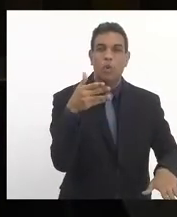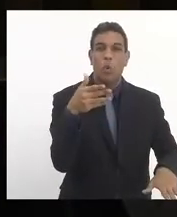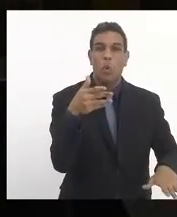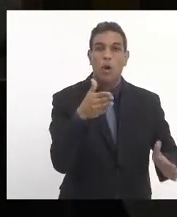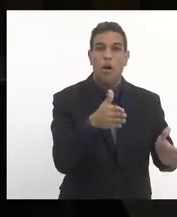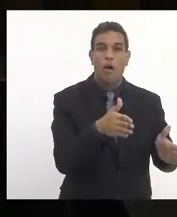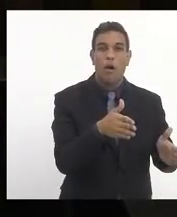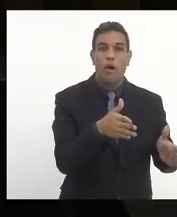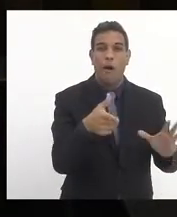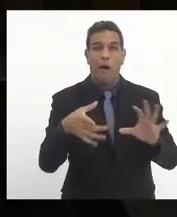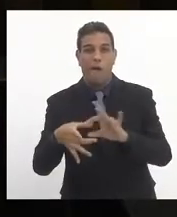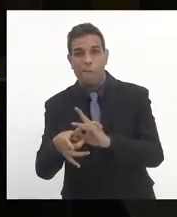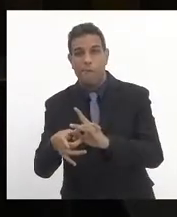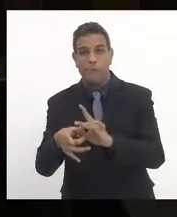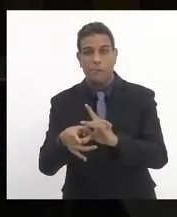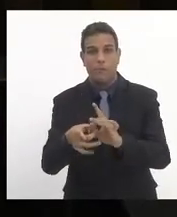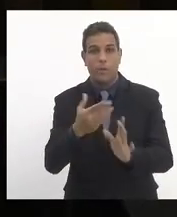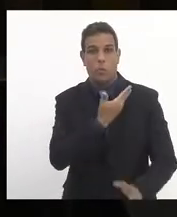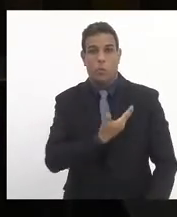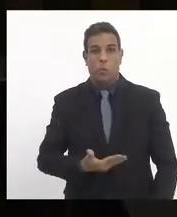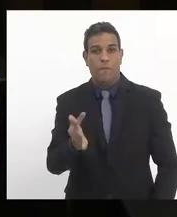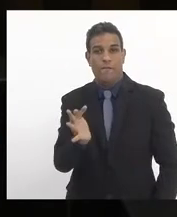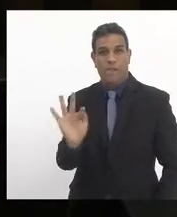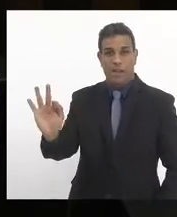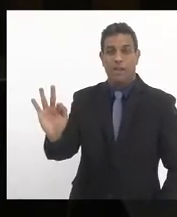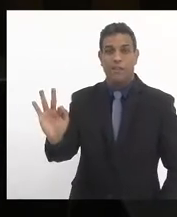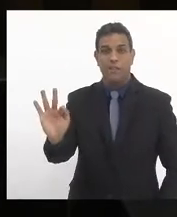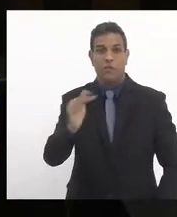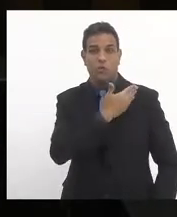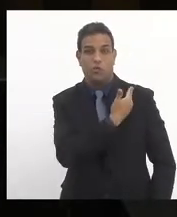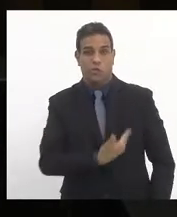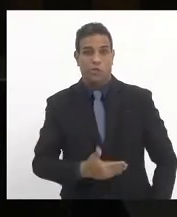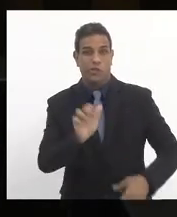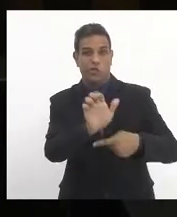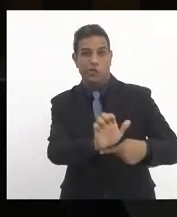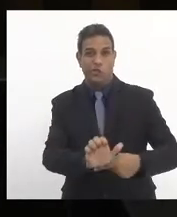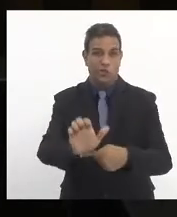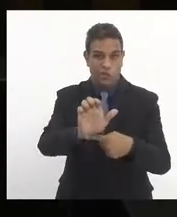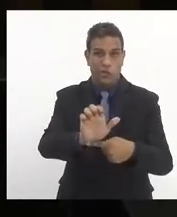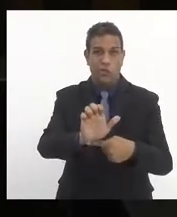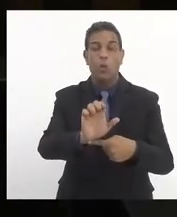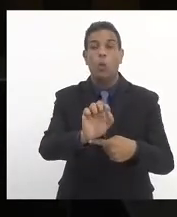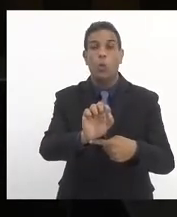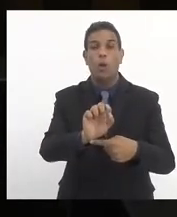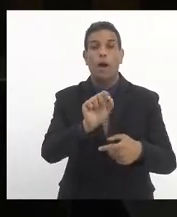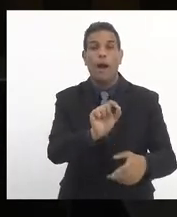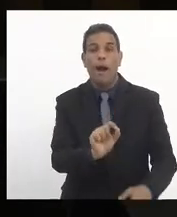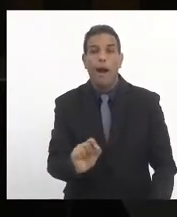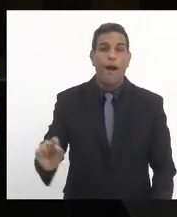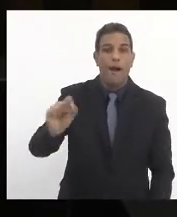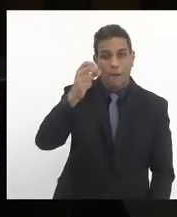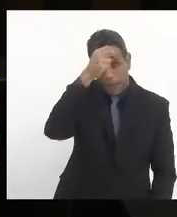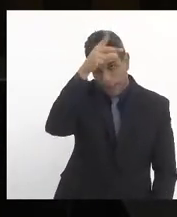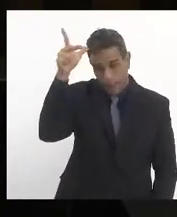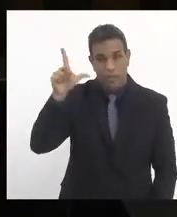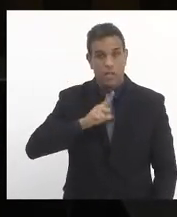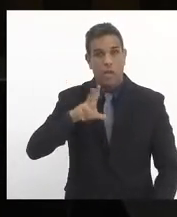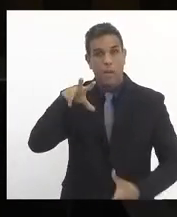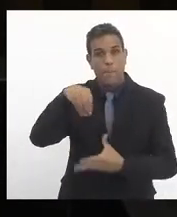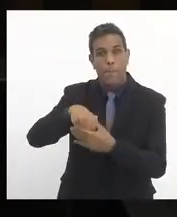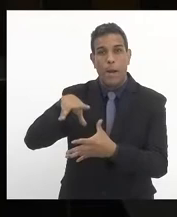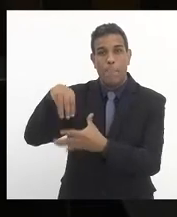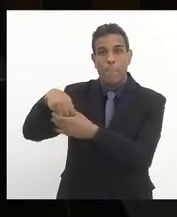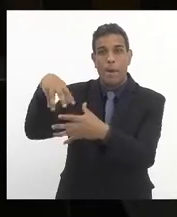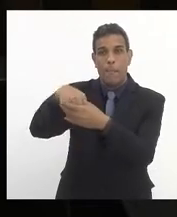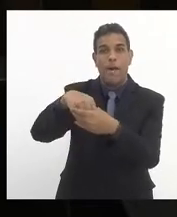tem 50%, o Estado tem 40% e os municípios petroleiros, como por